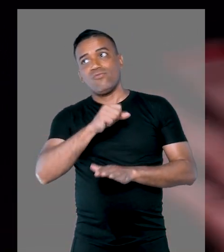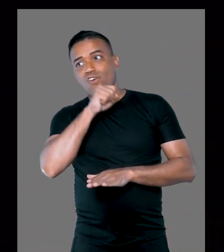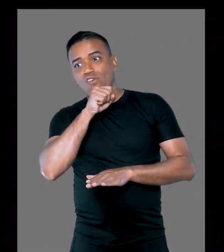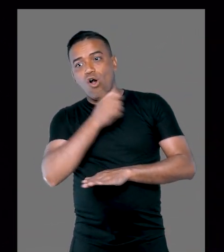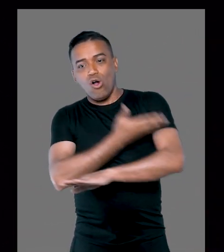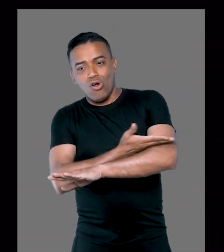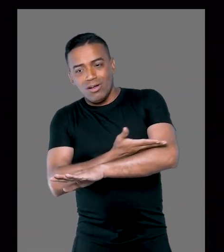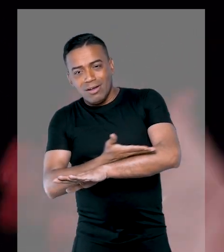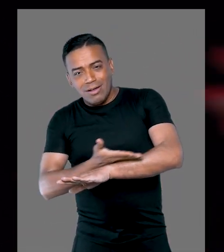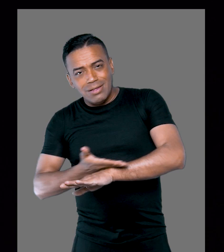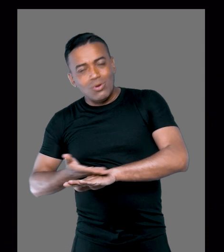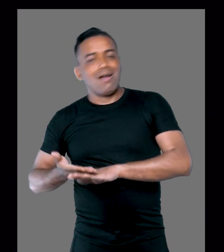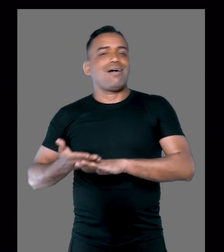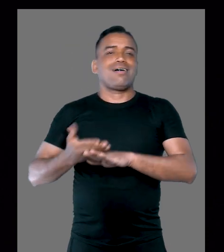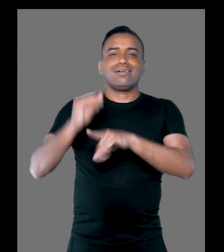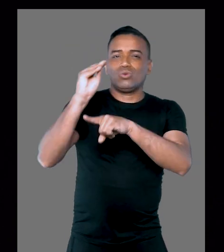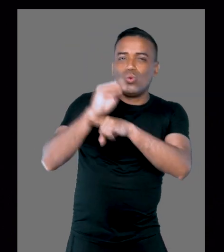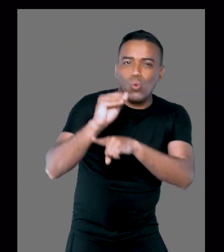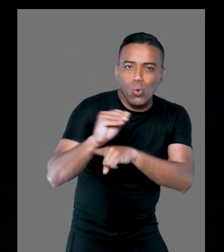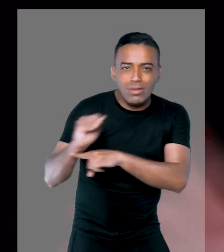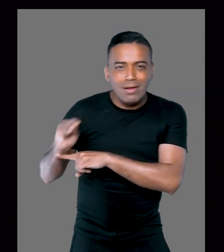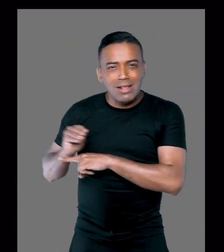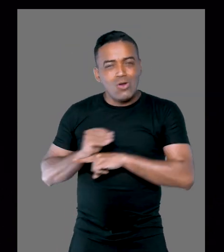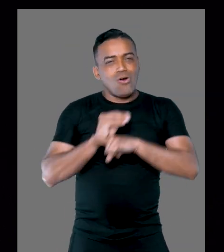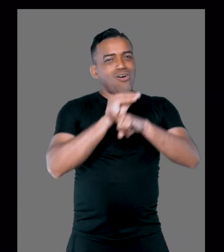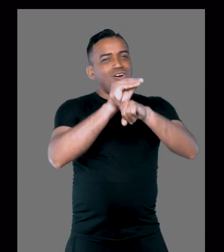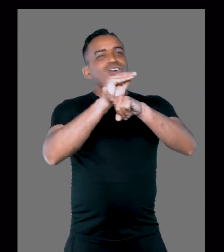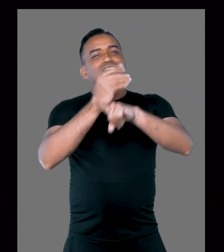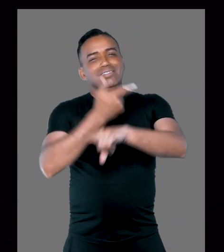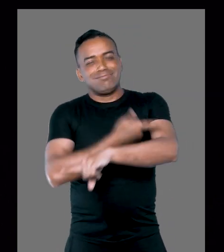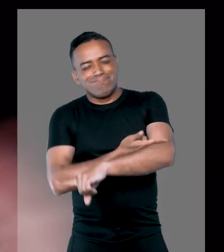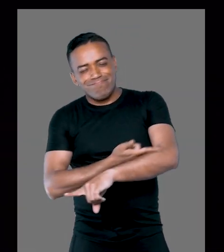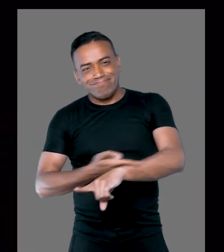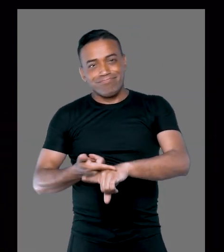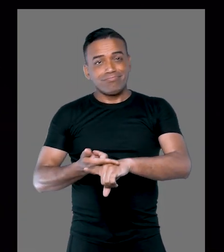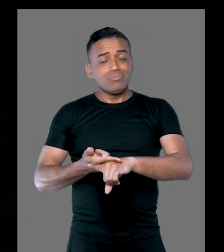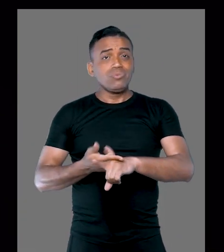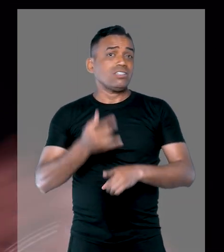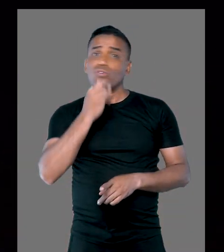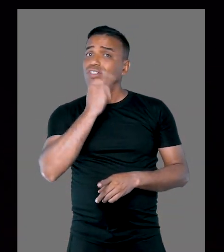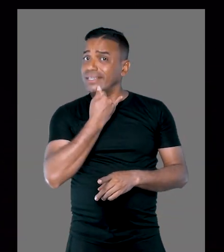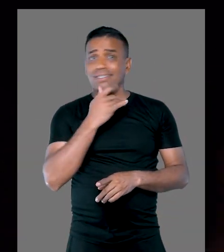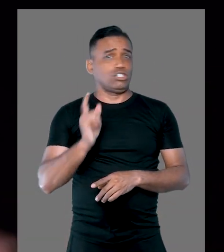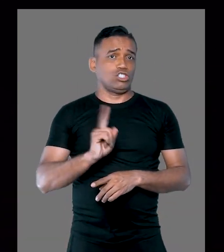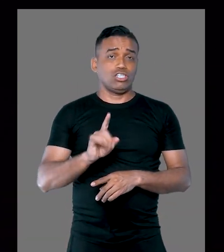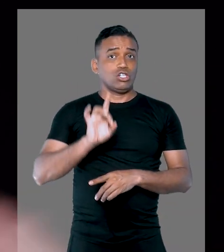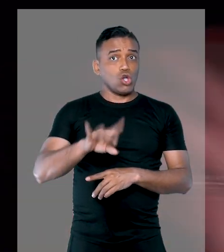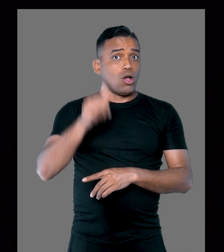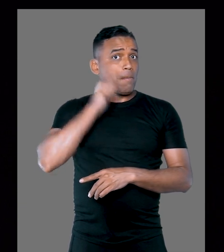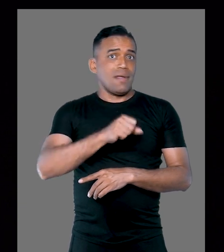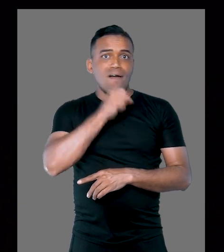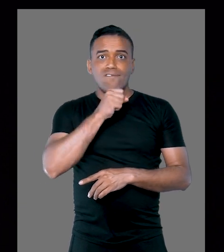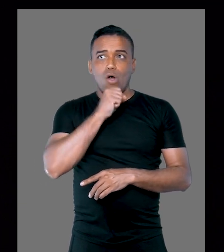uma pessoa paciente, do jeito que ela fala, não foi triste. Não só pelo fato da minha avó não